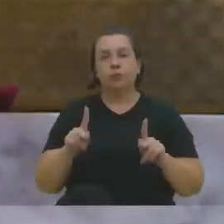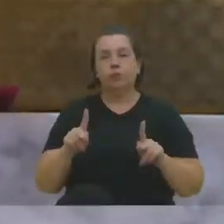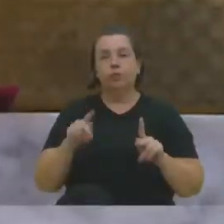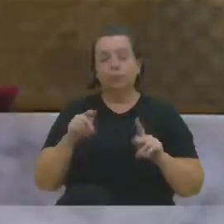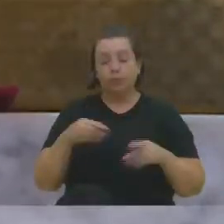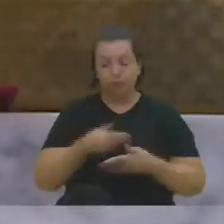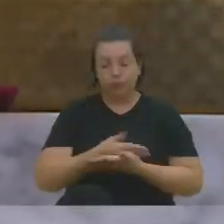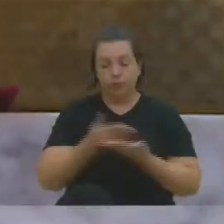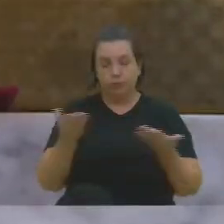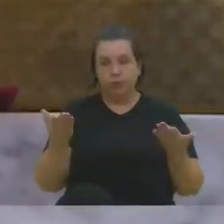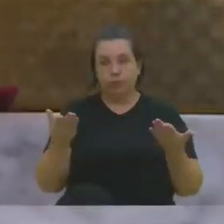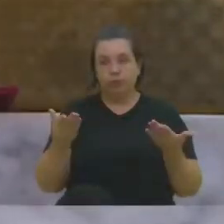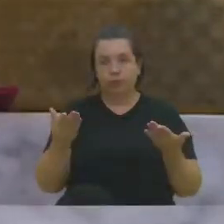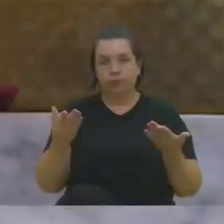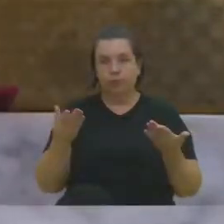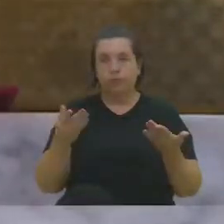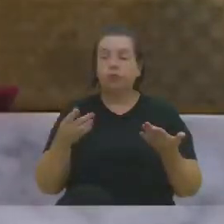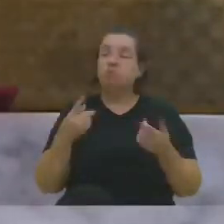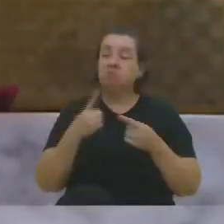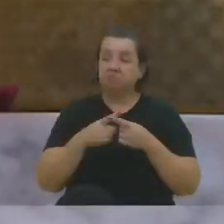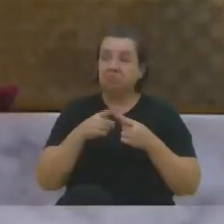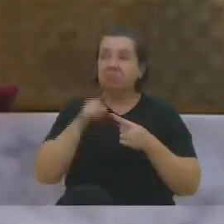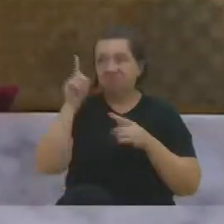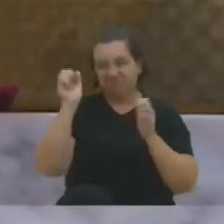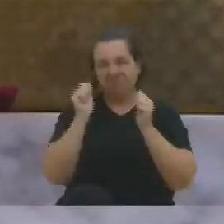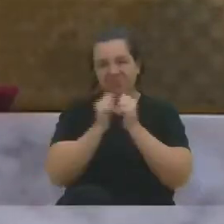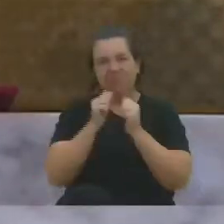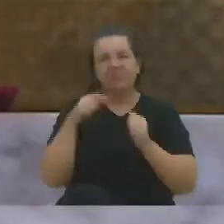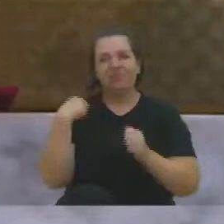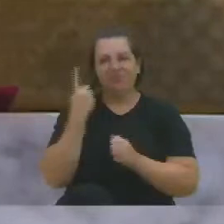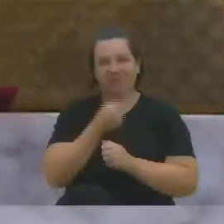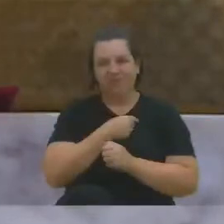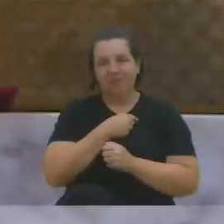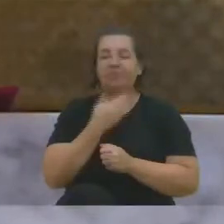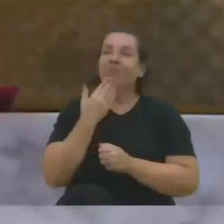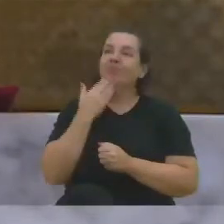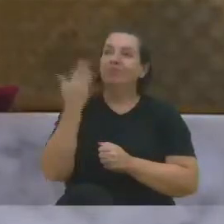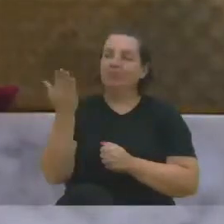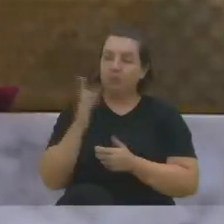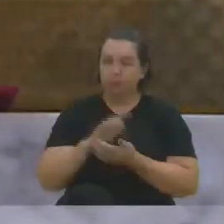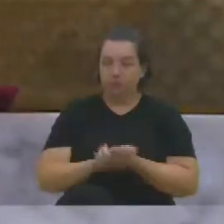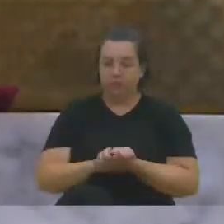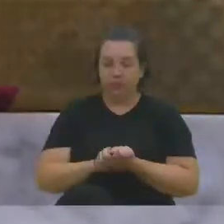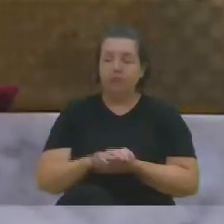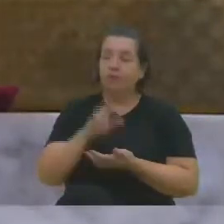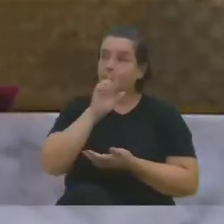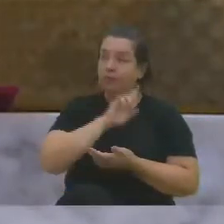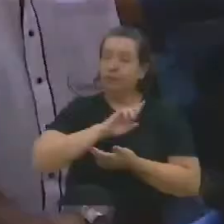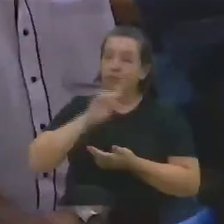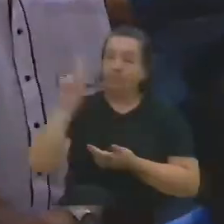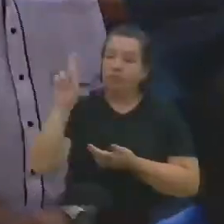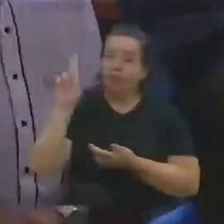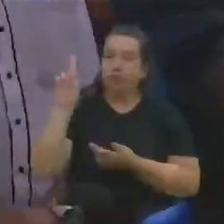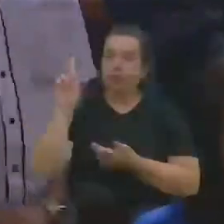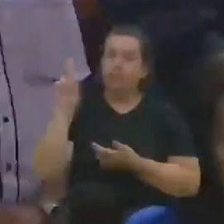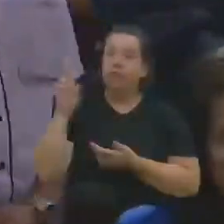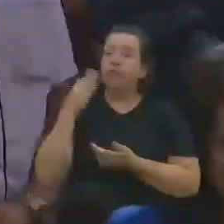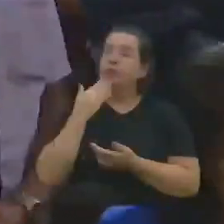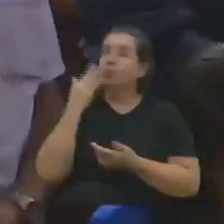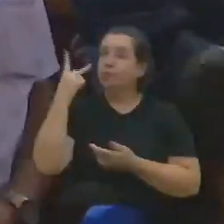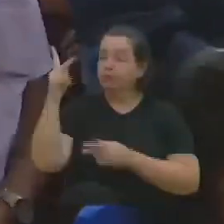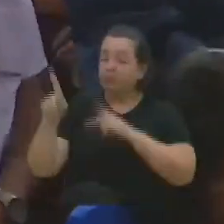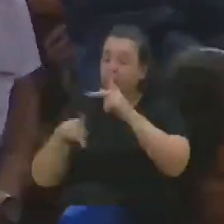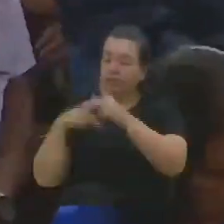meio, pois vós estais no meio de nós vos pedimos. Senhor, ouvi